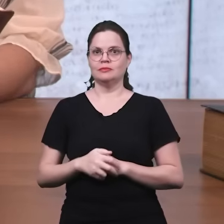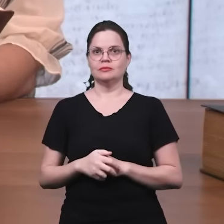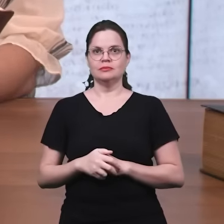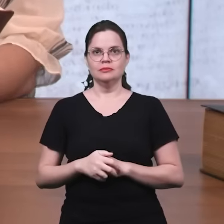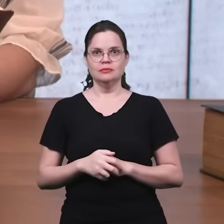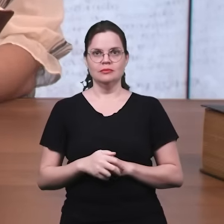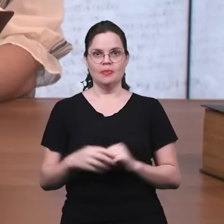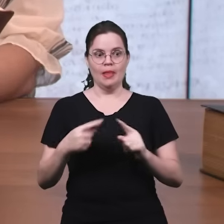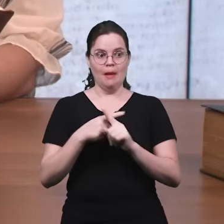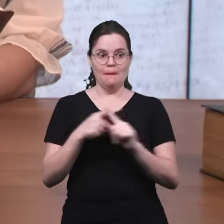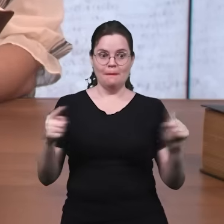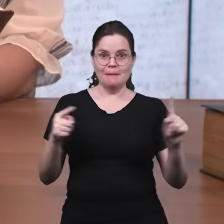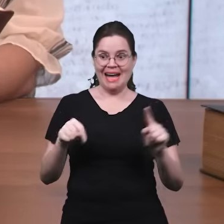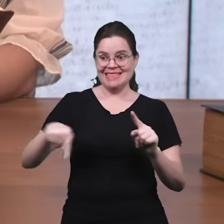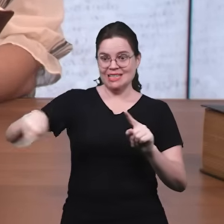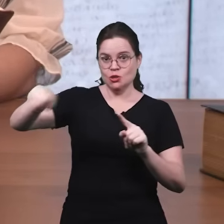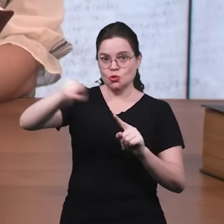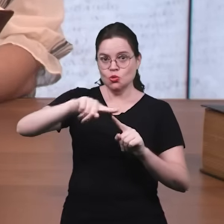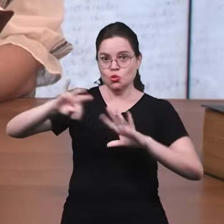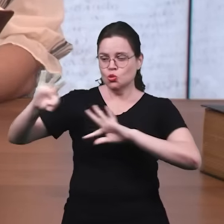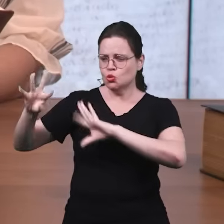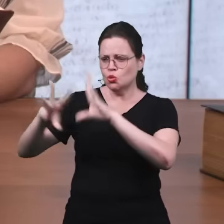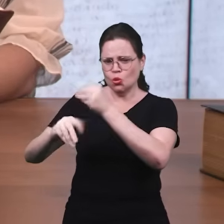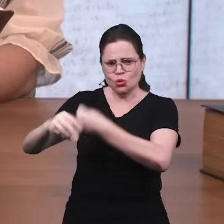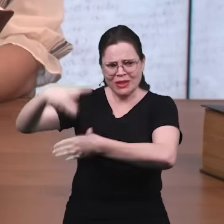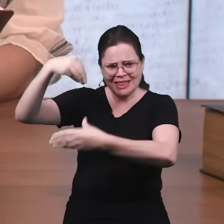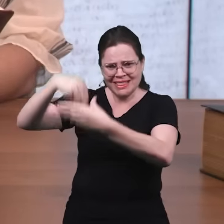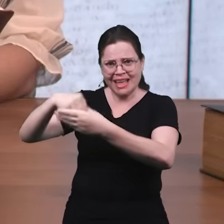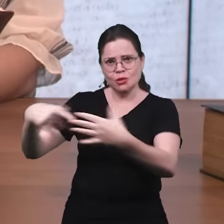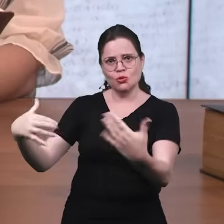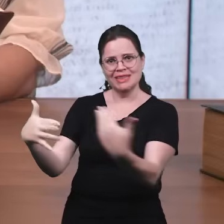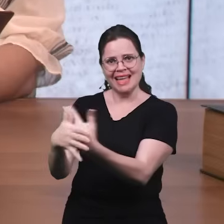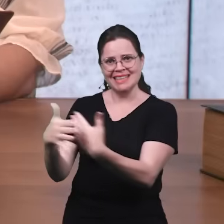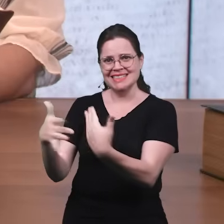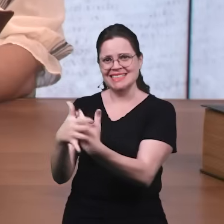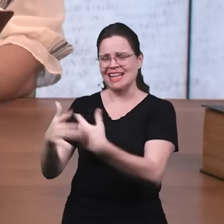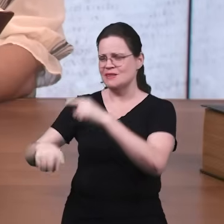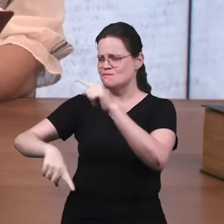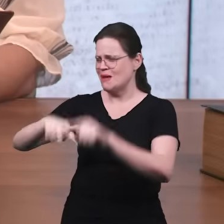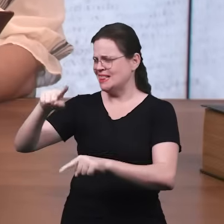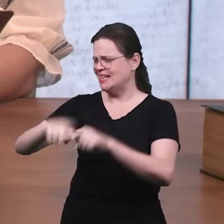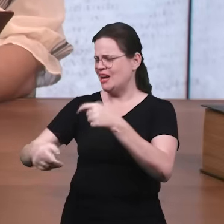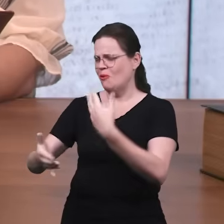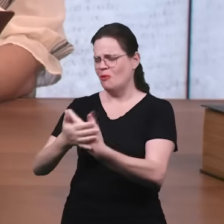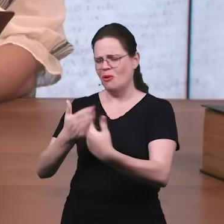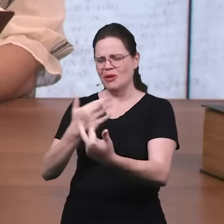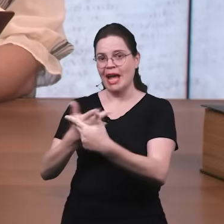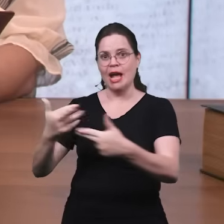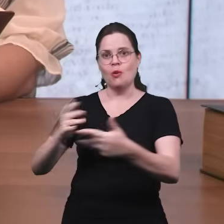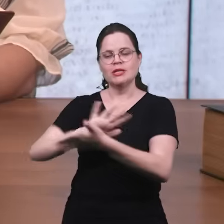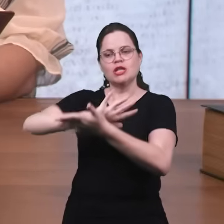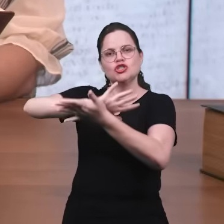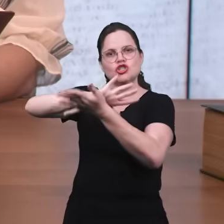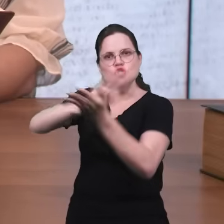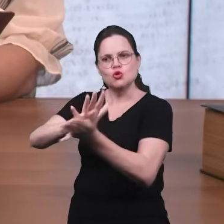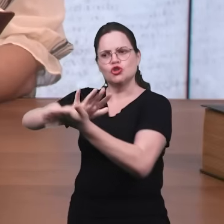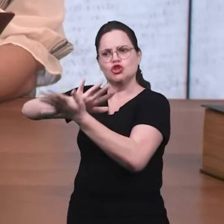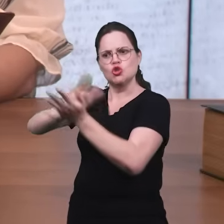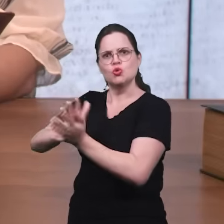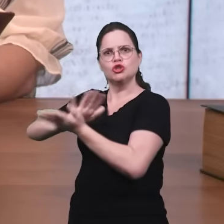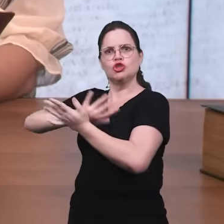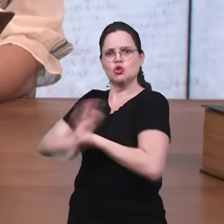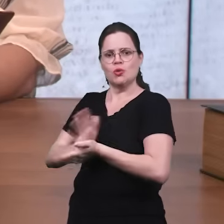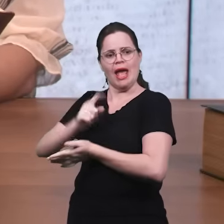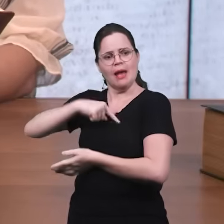será anátema ao Senhor, ela e tudo quanto houver nela. somente a prostituta